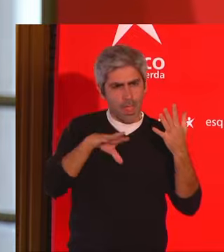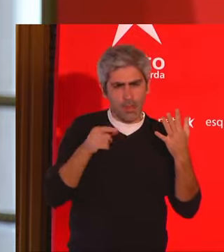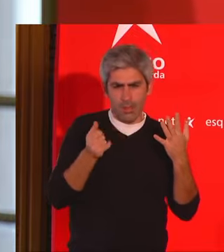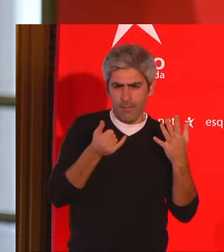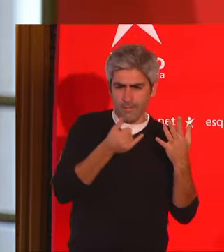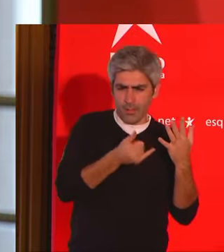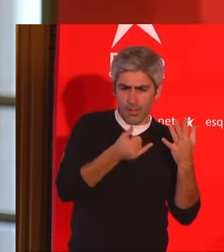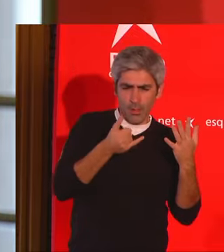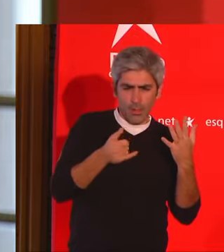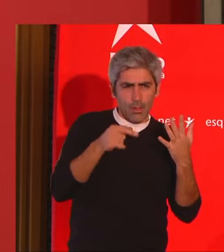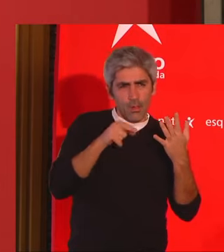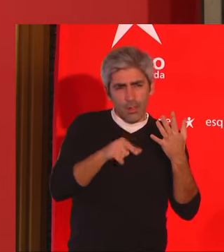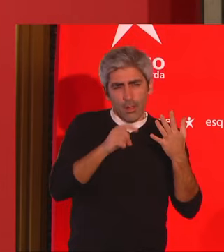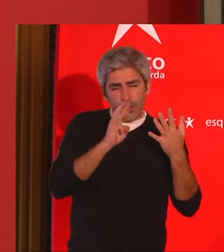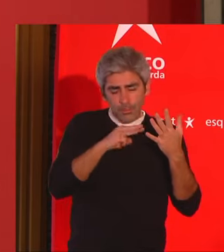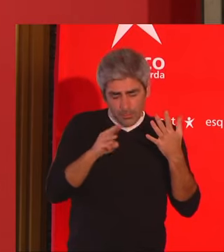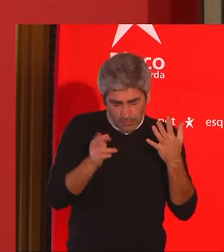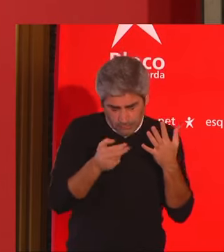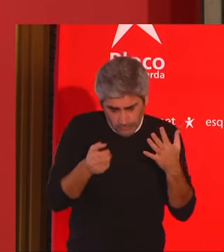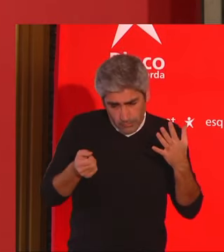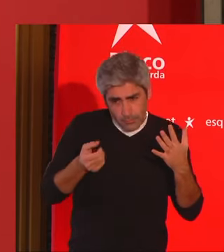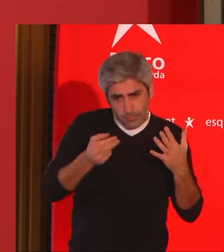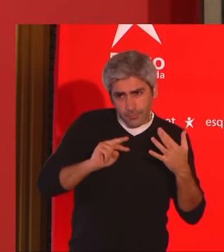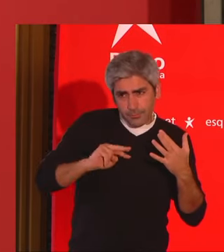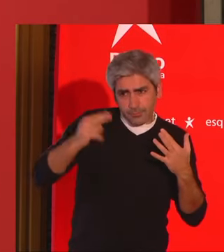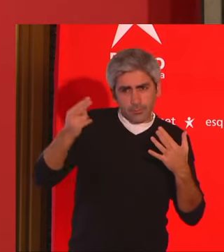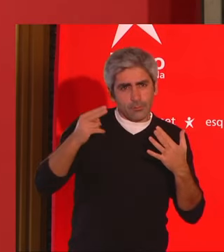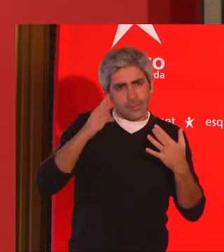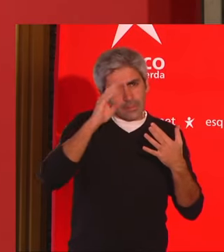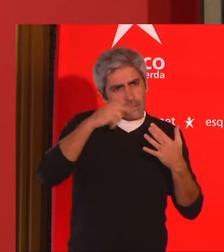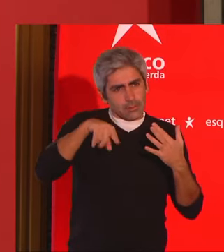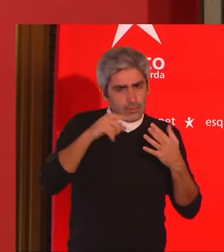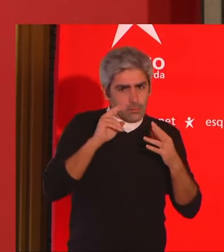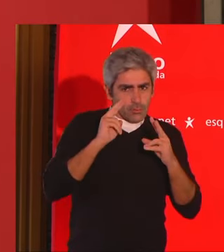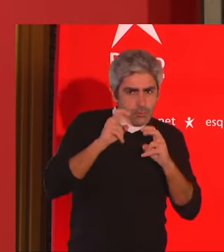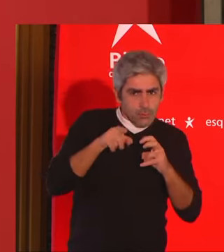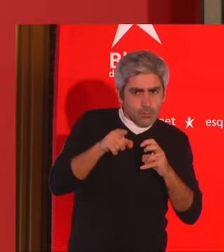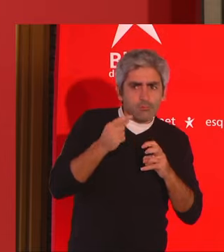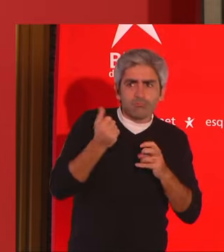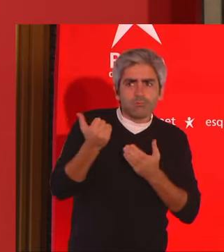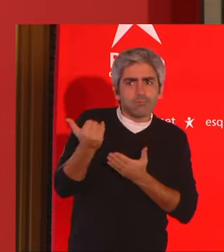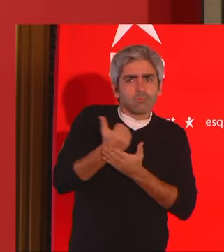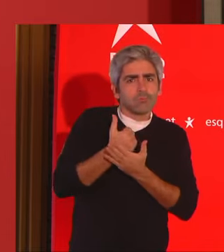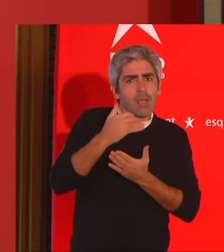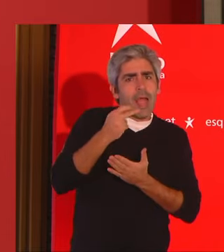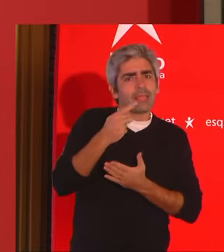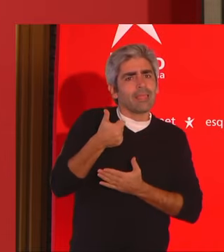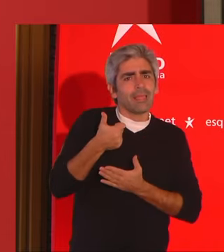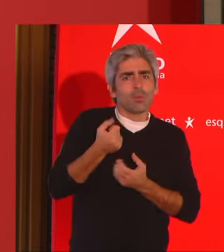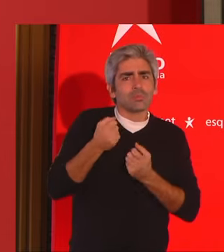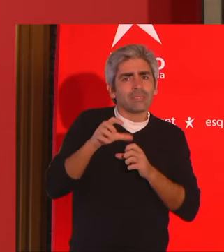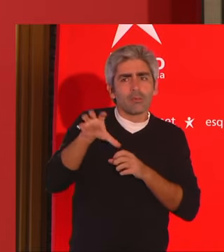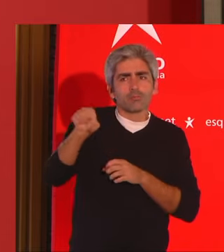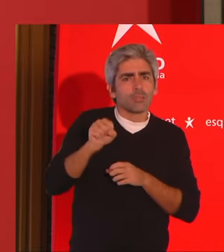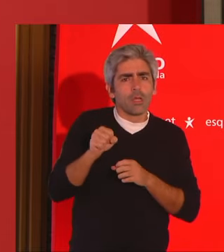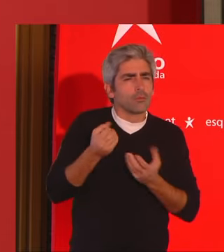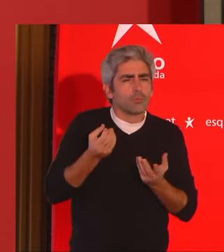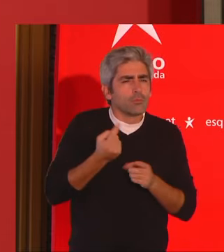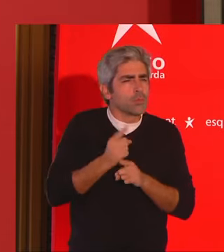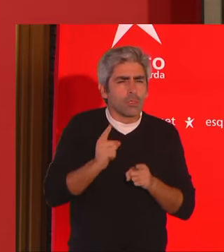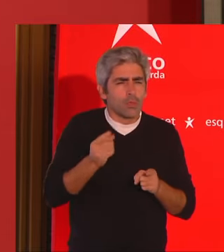22 mil milhões de euros que estão identificados e que até hoje não foram coletados pela autoridade tributária. Porquê?